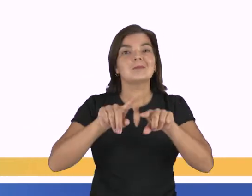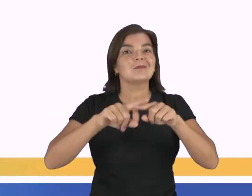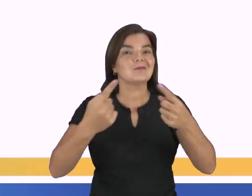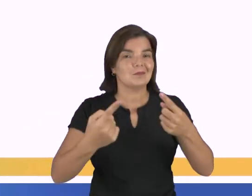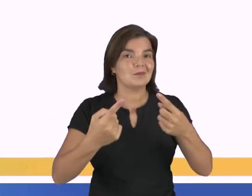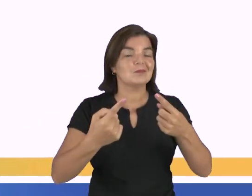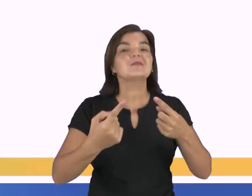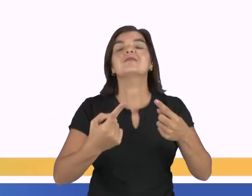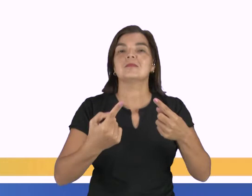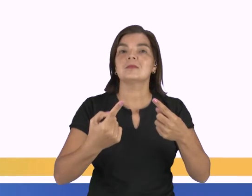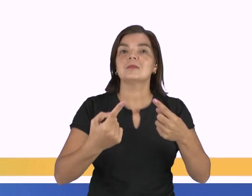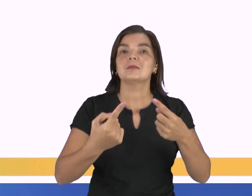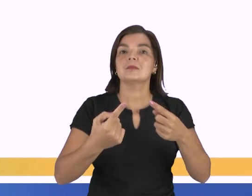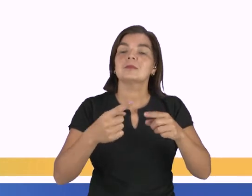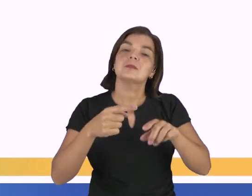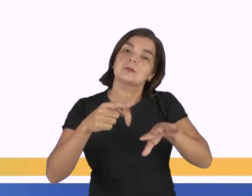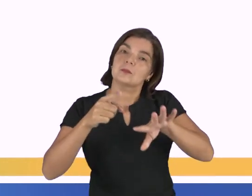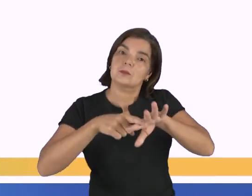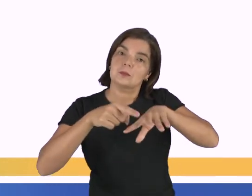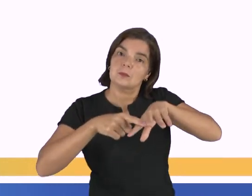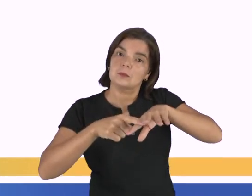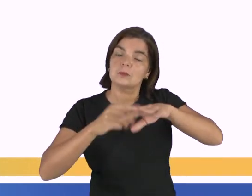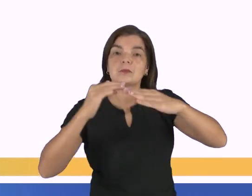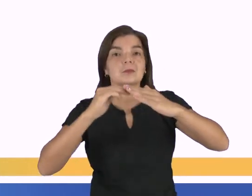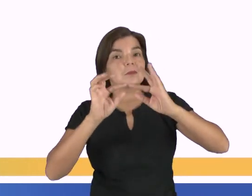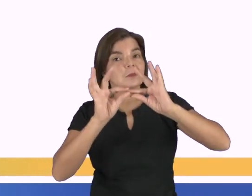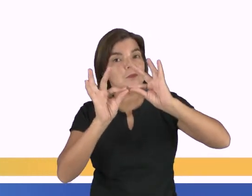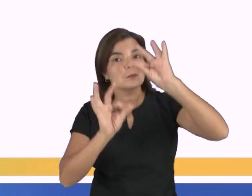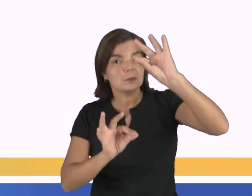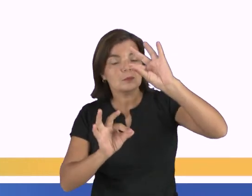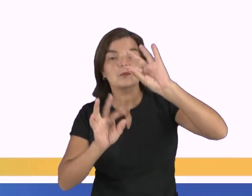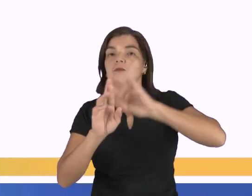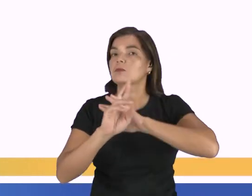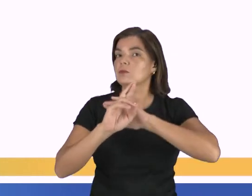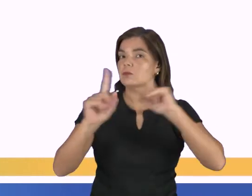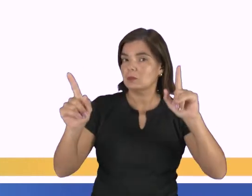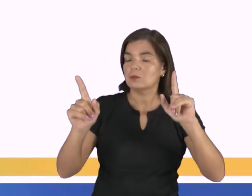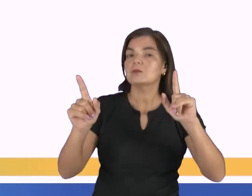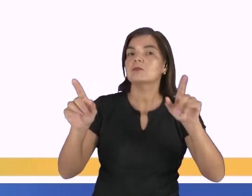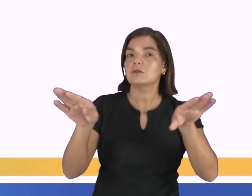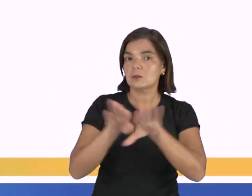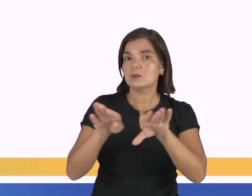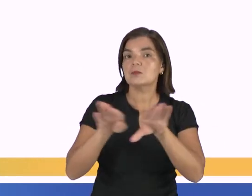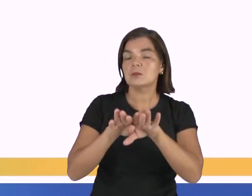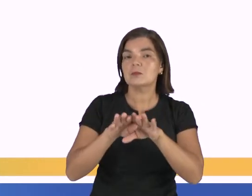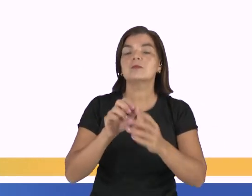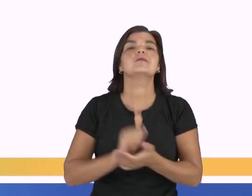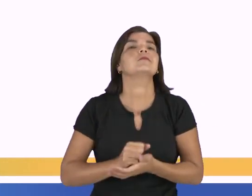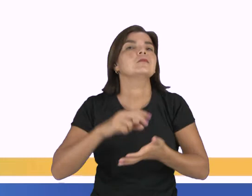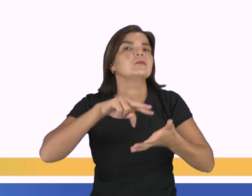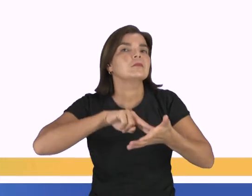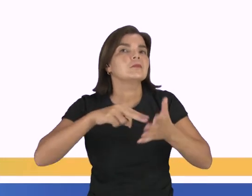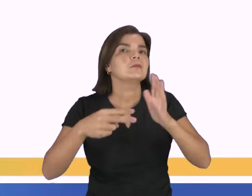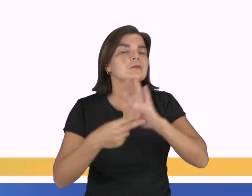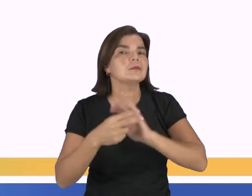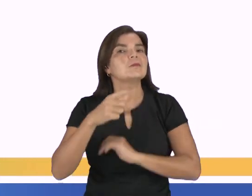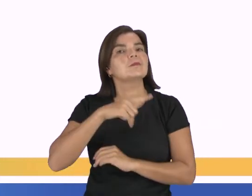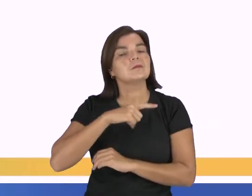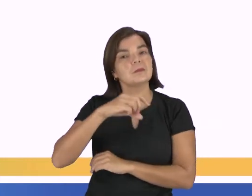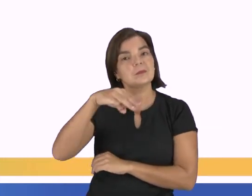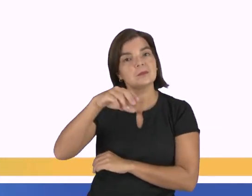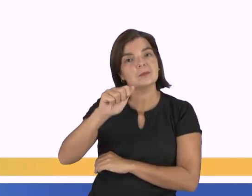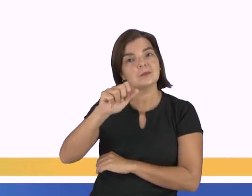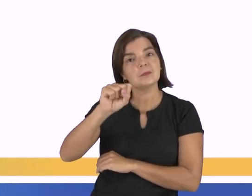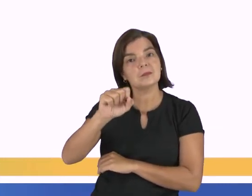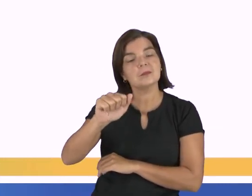mas como a perna está a uma altura diferente da mão em relação à superfície da água, isso quer dizer que tem uma massa maior